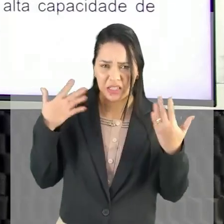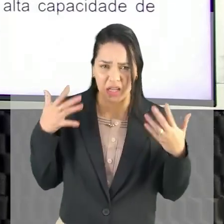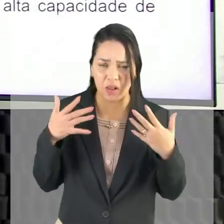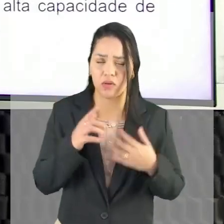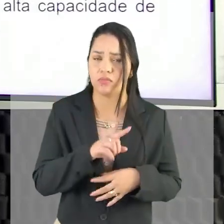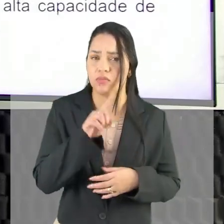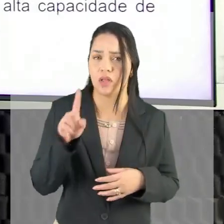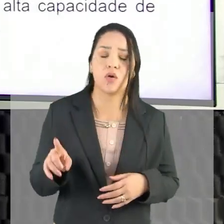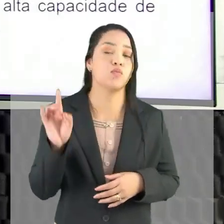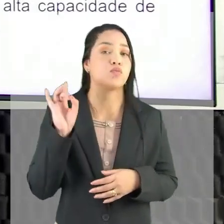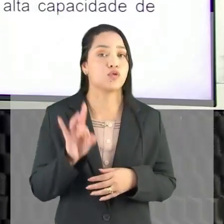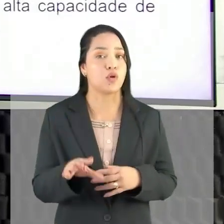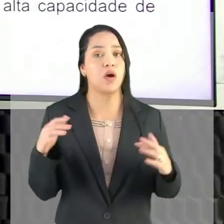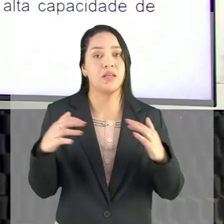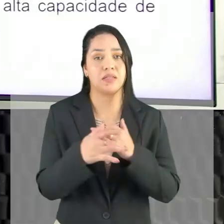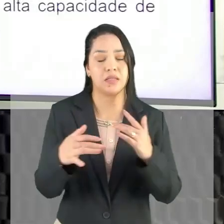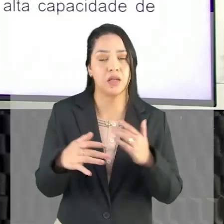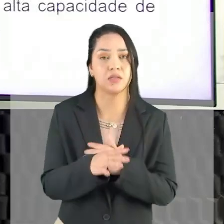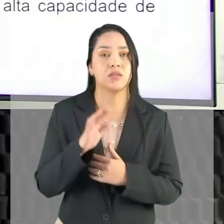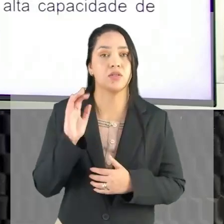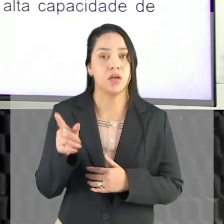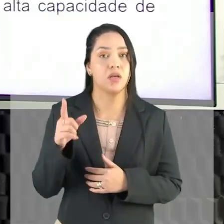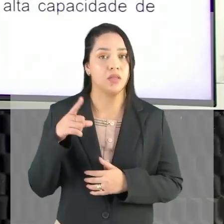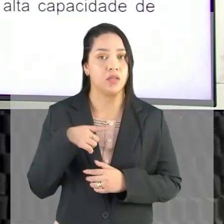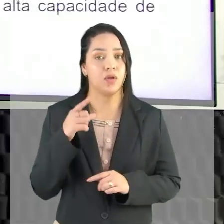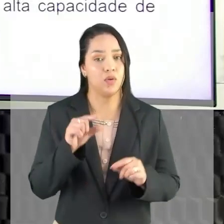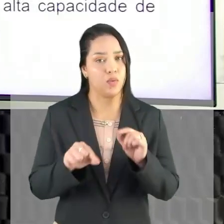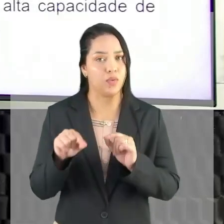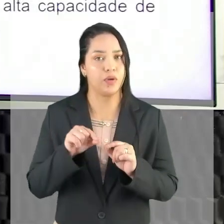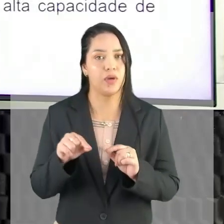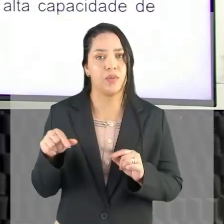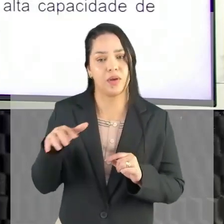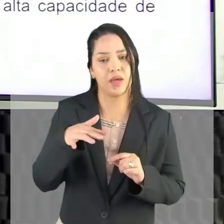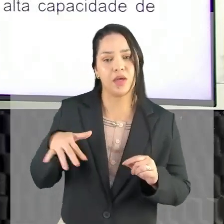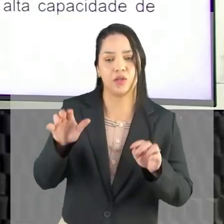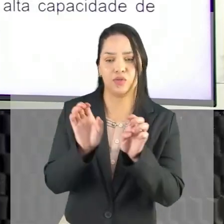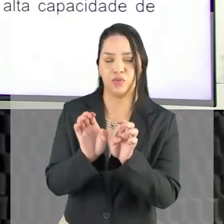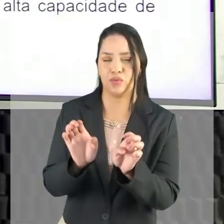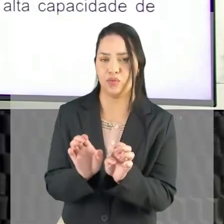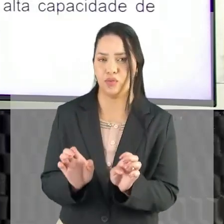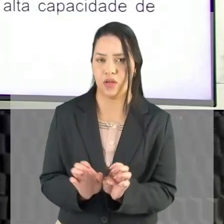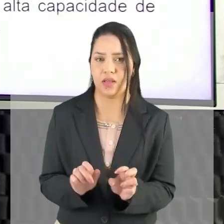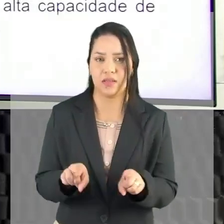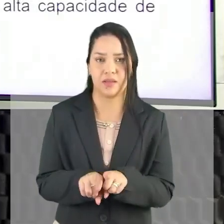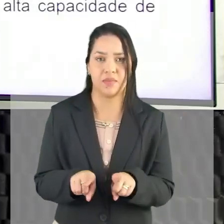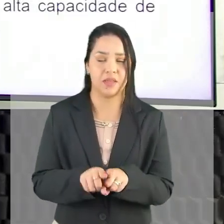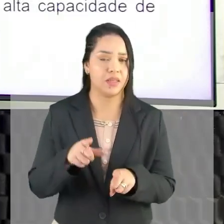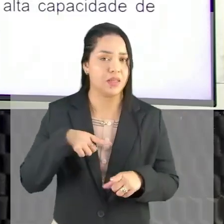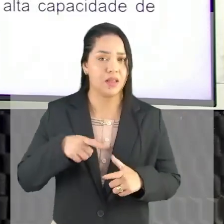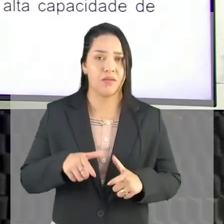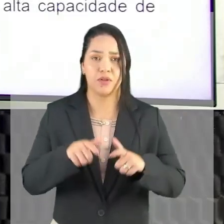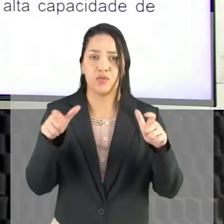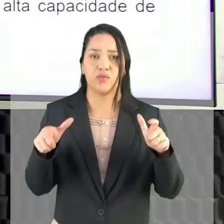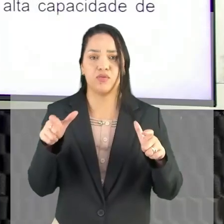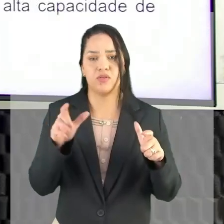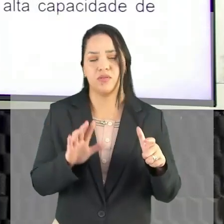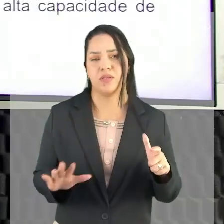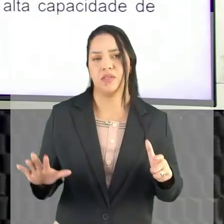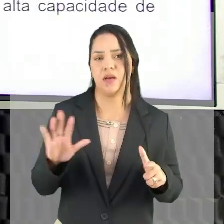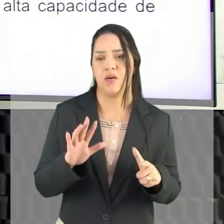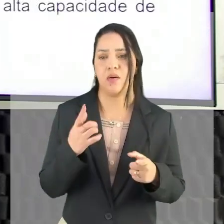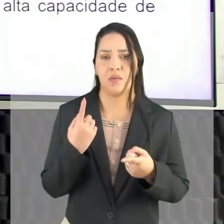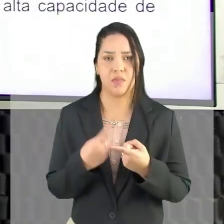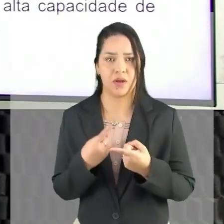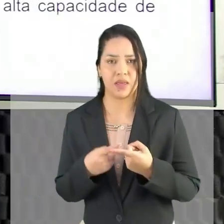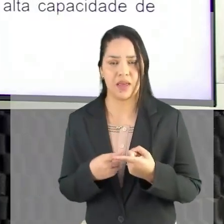Não. Somente as cidades que já têm uma complexa rede estruturada e que têm amplitude espacial. Porque,